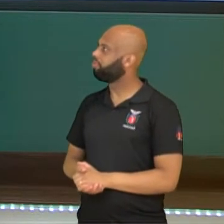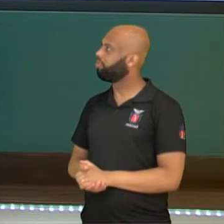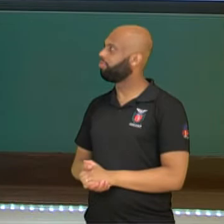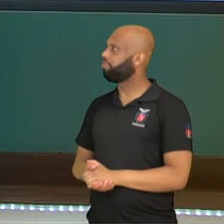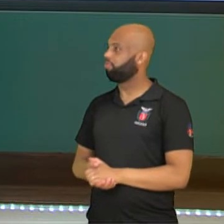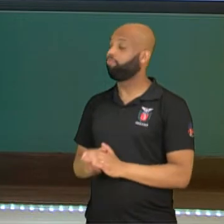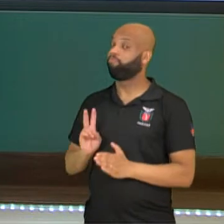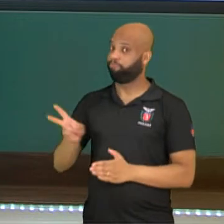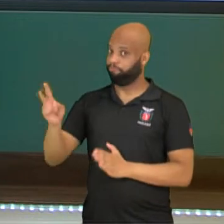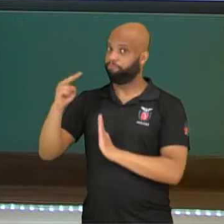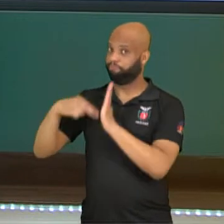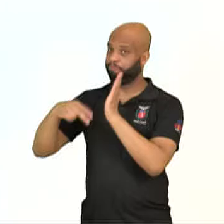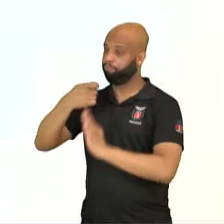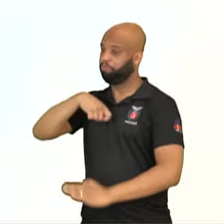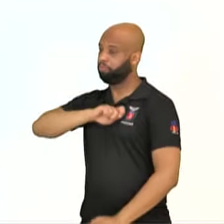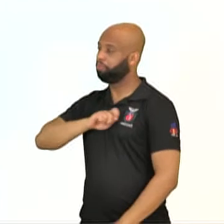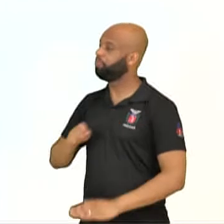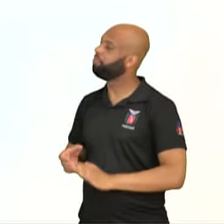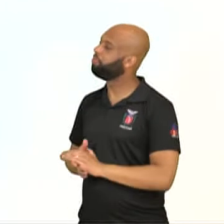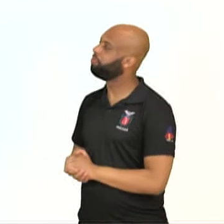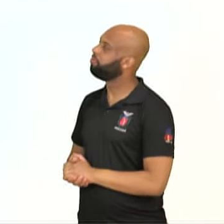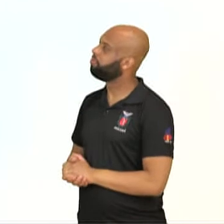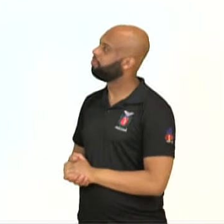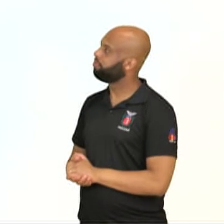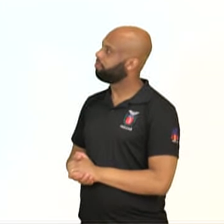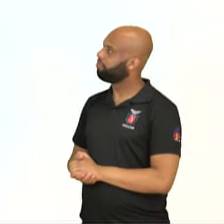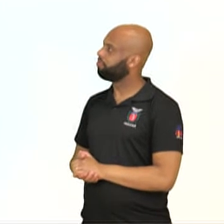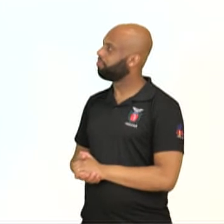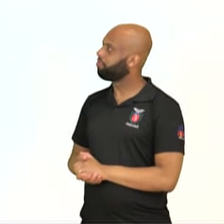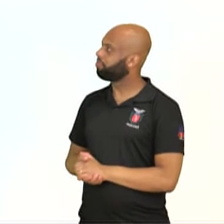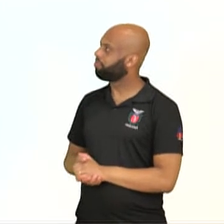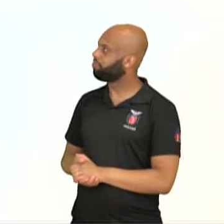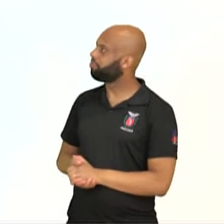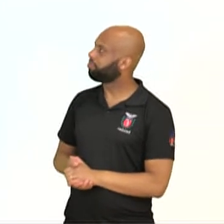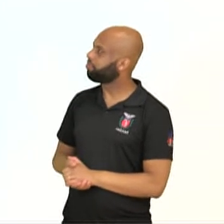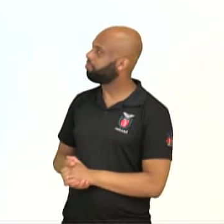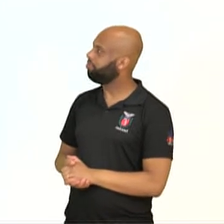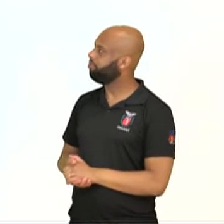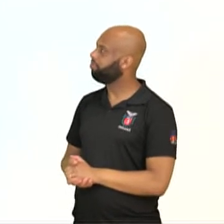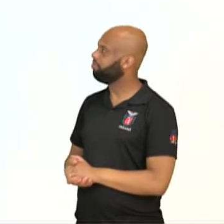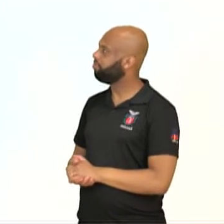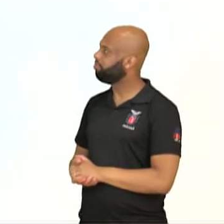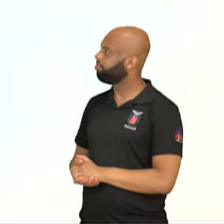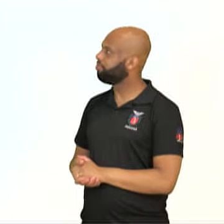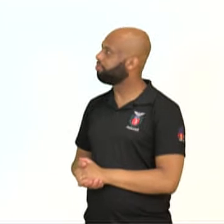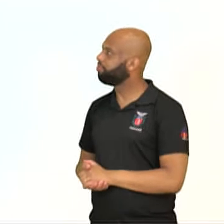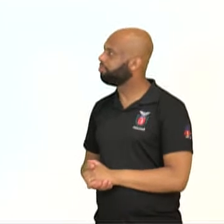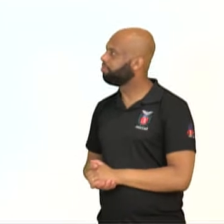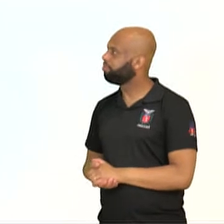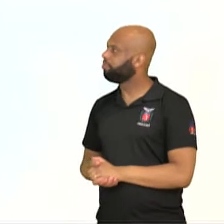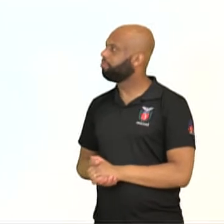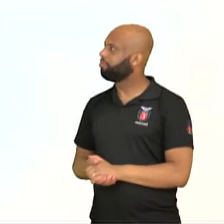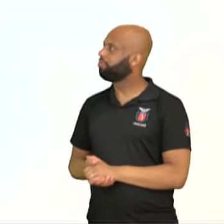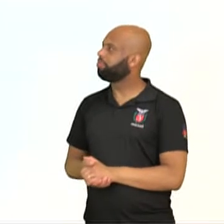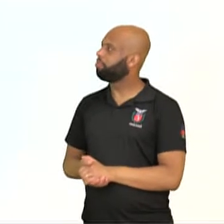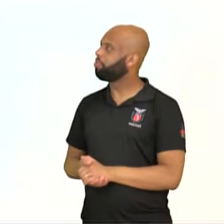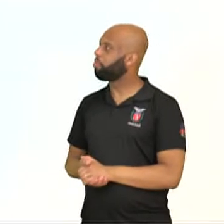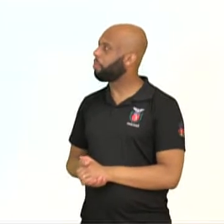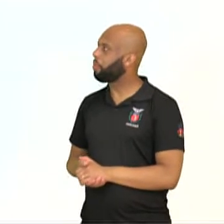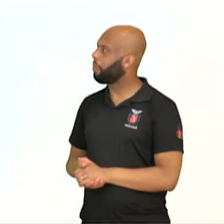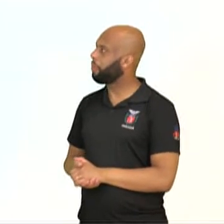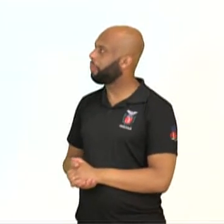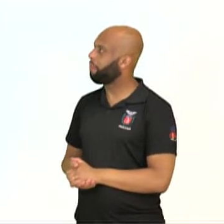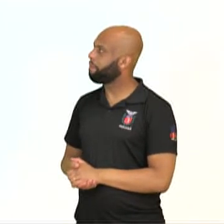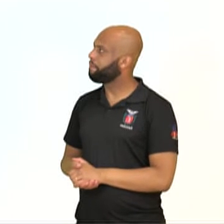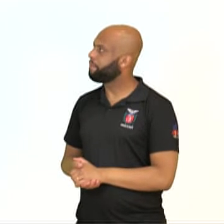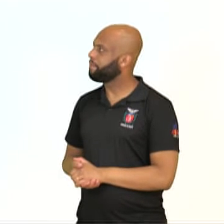los colores de sus pueblos. Pensar en eso ya llevo otra sonrisa en mi